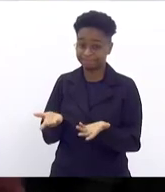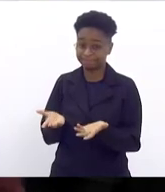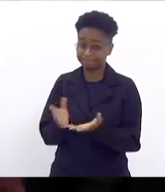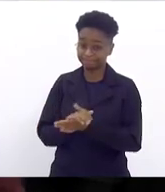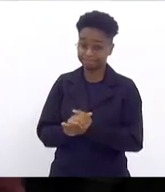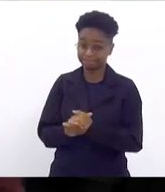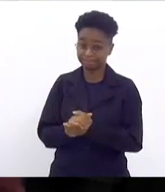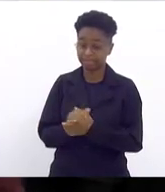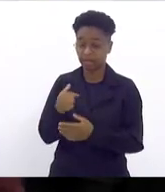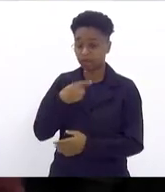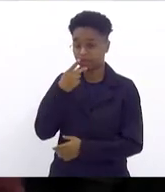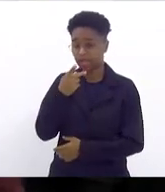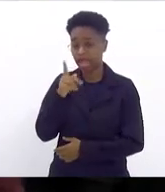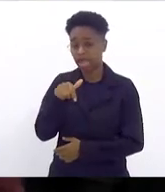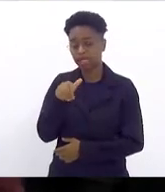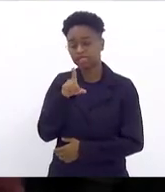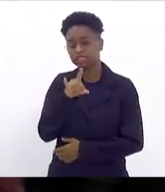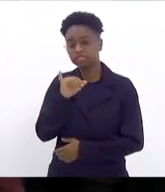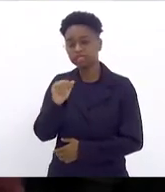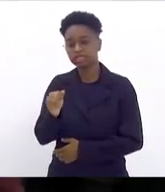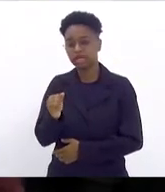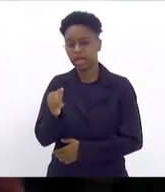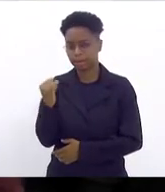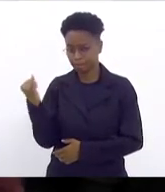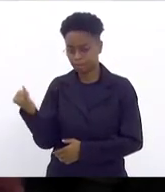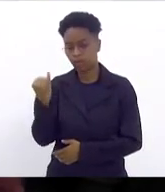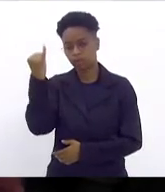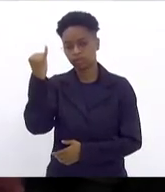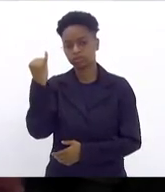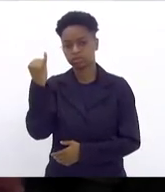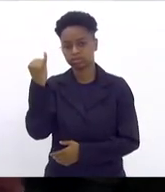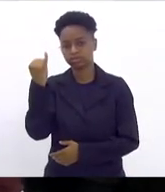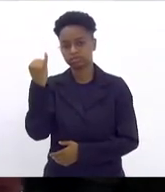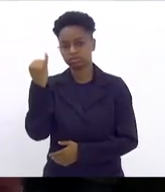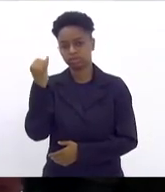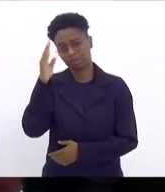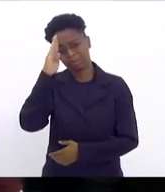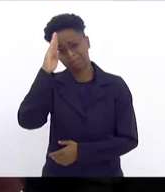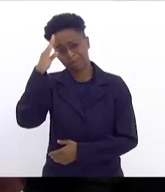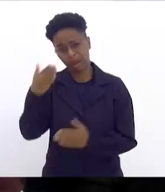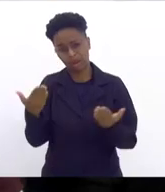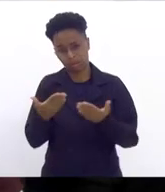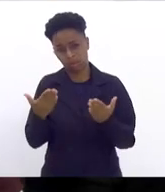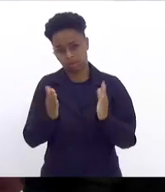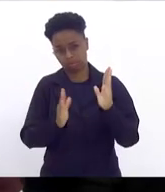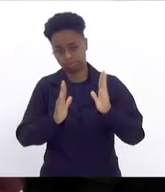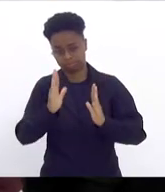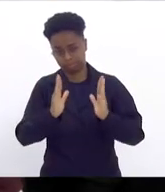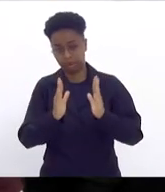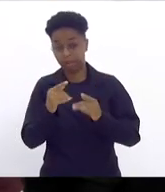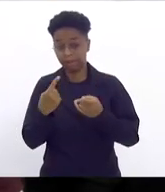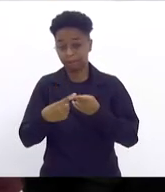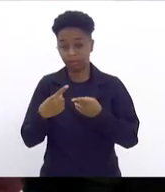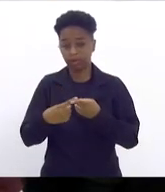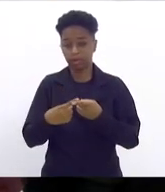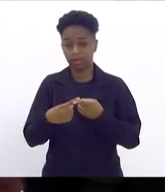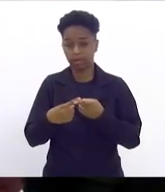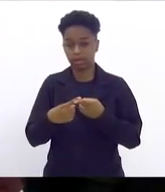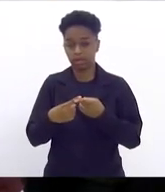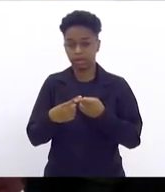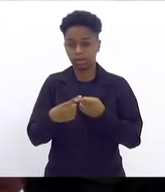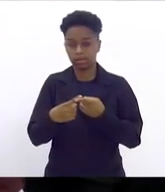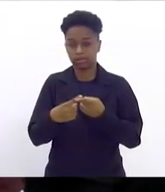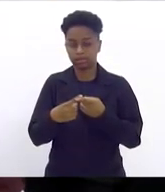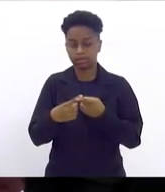eu estou dizendo que é um dia absolutamente importante, né, principalmente nos tempos atuais, porque diminui a